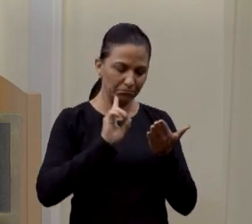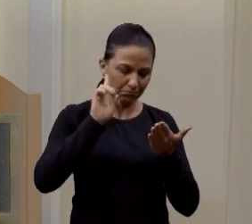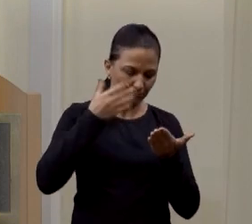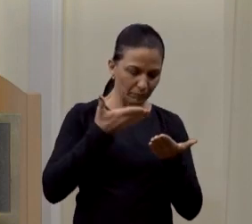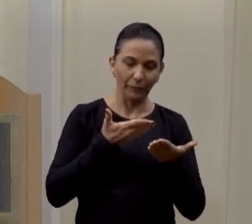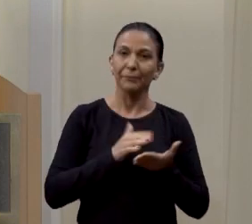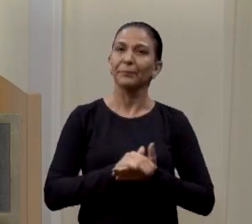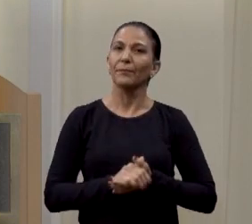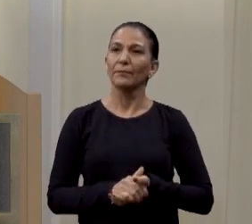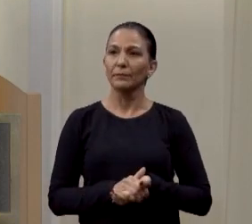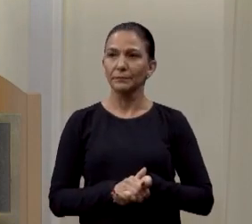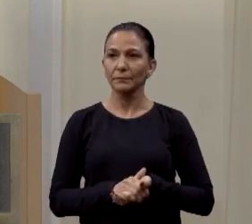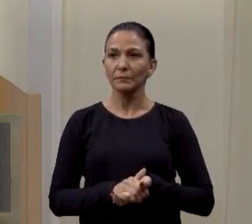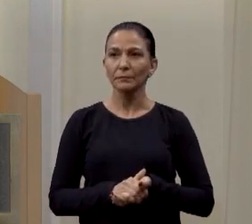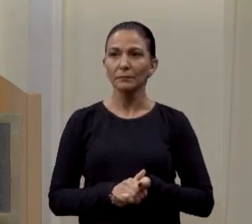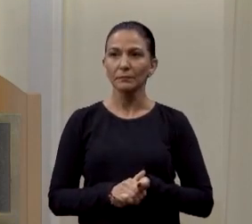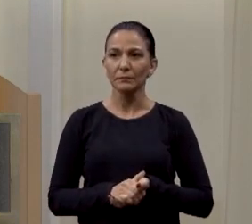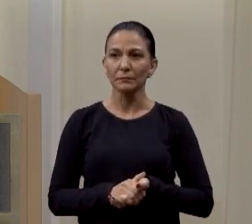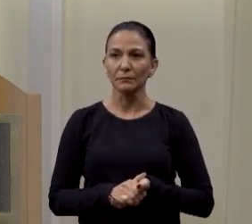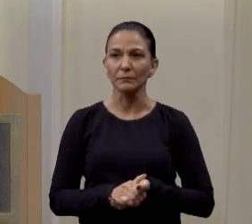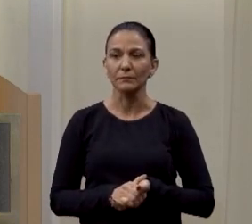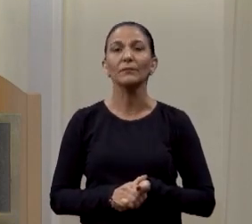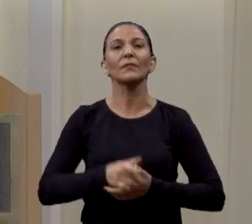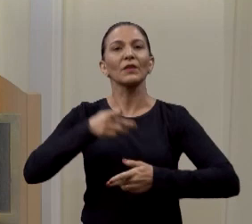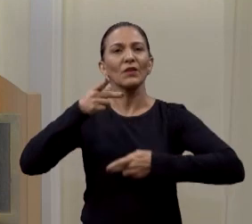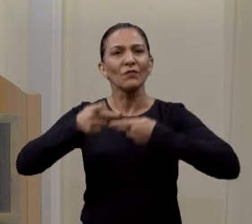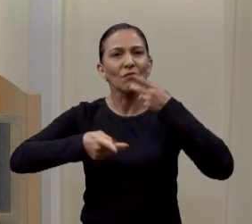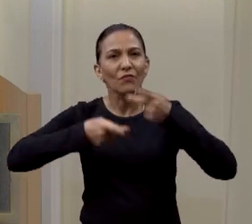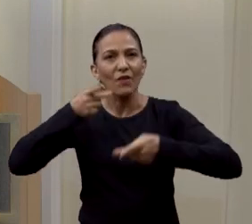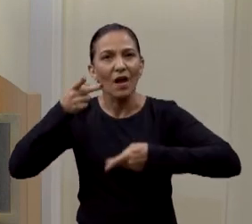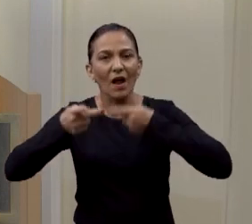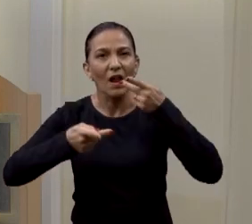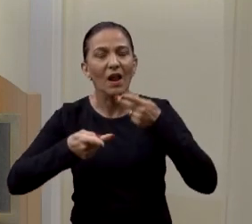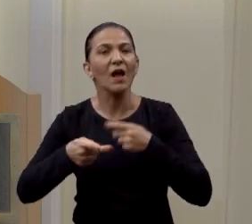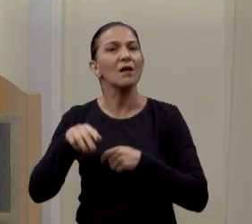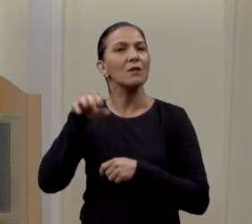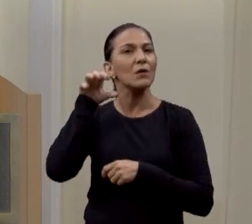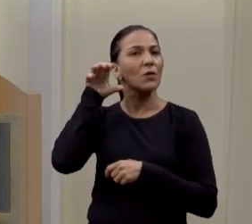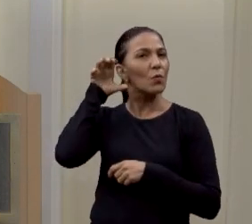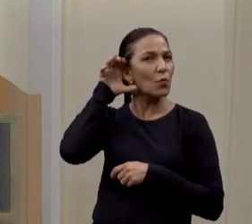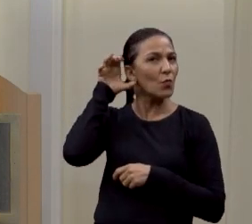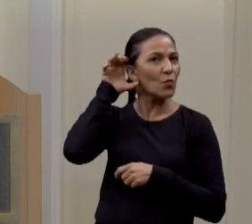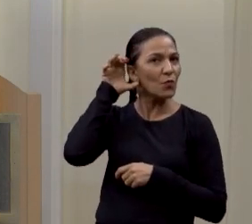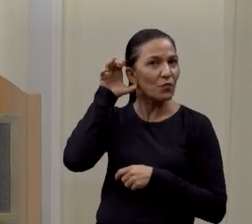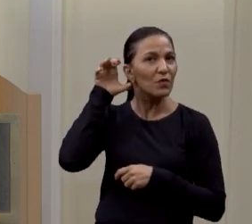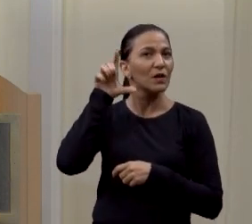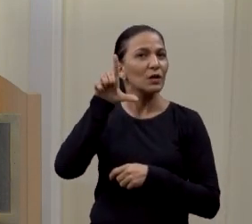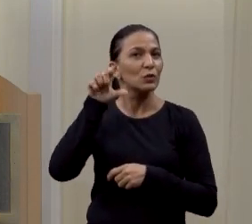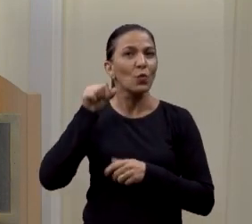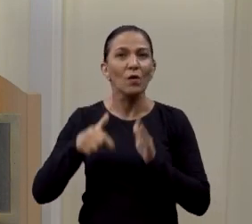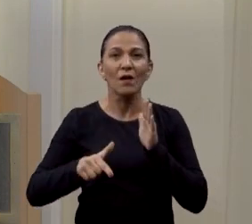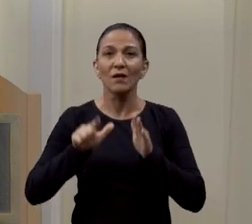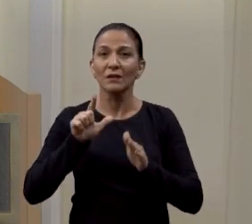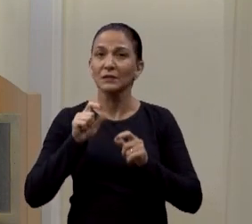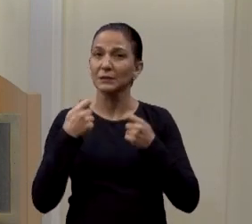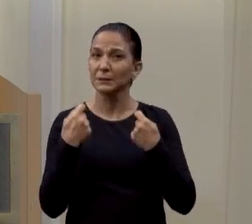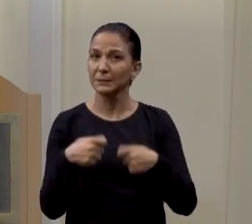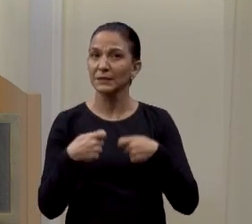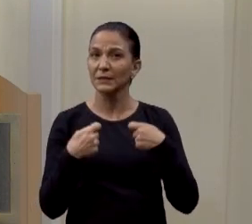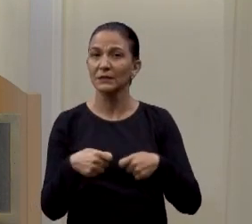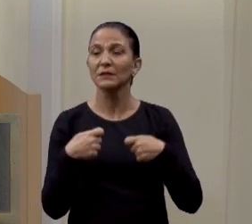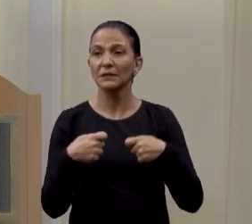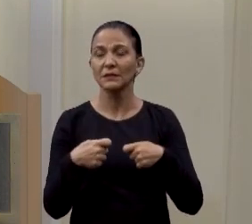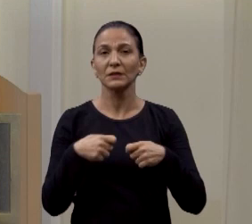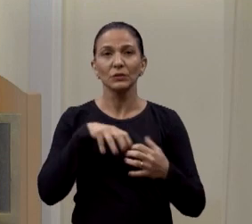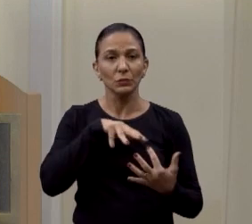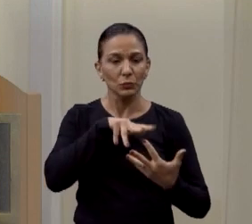Quero daí a importância de se ouvir e falar antes de realizar escolhas. Jamais quis impor minha forma de